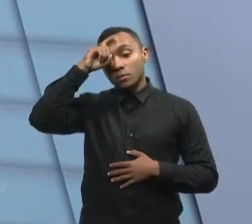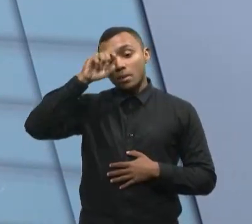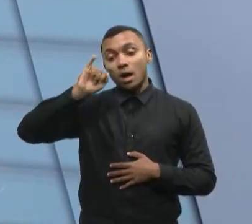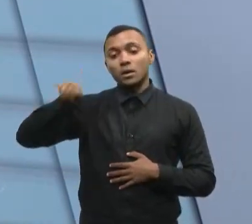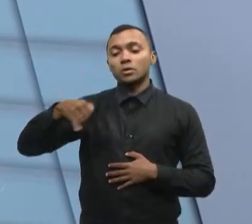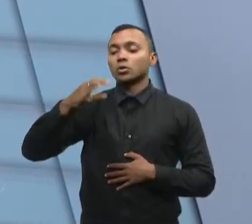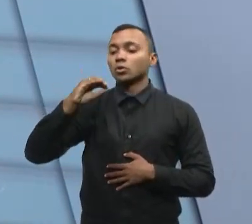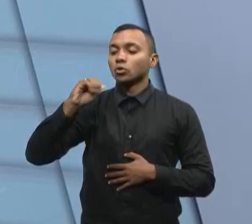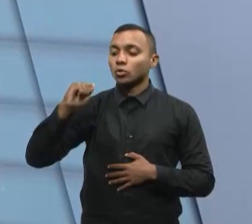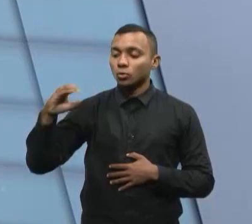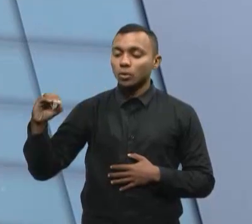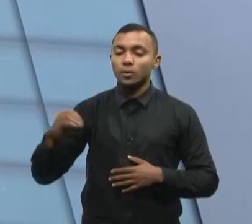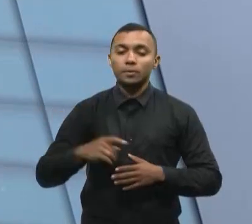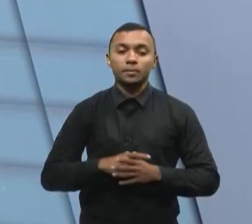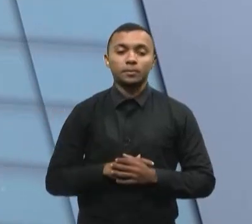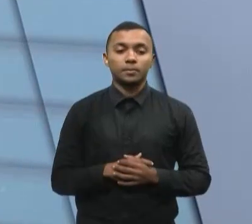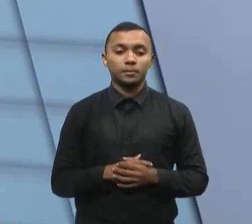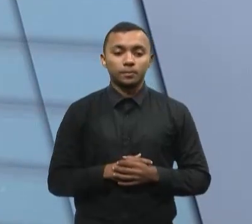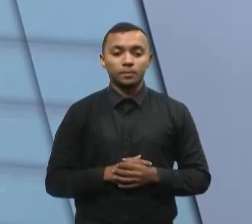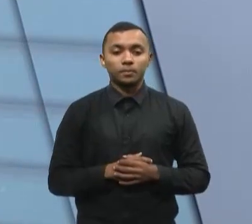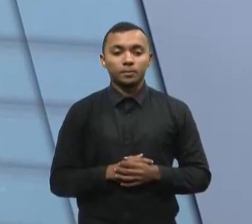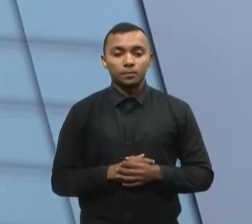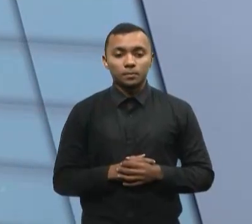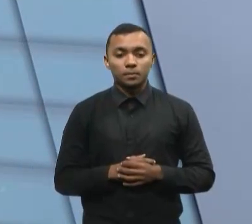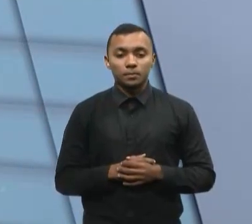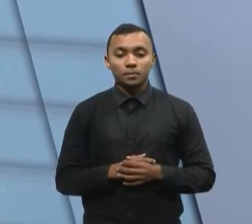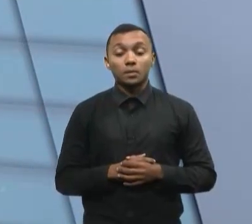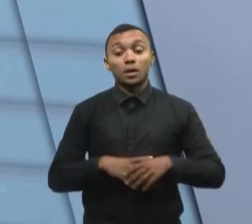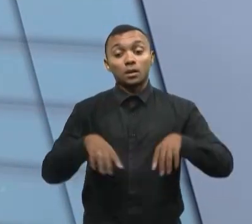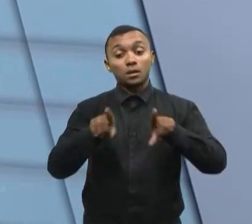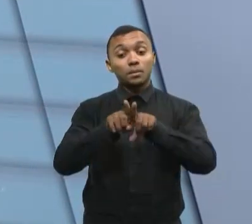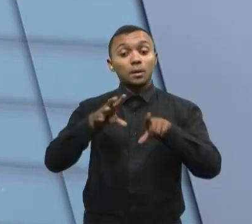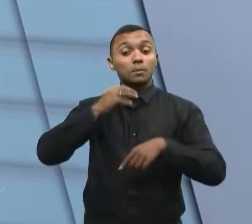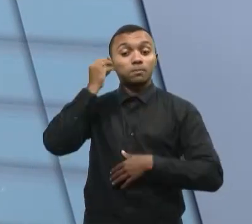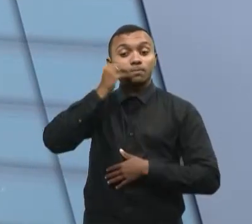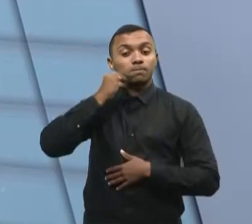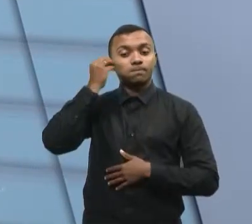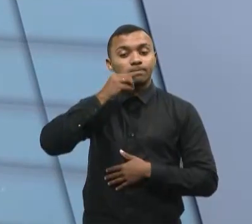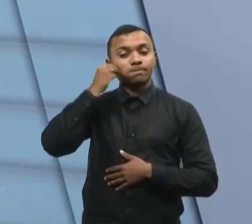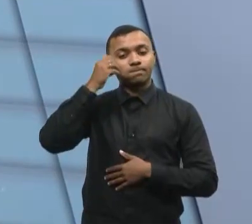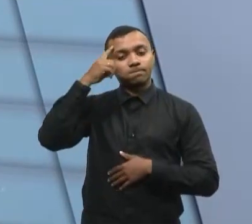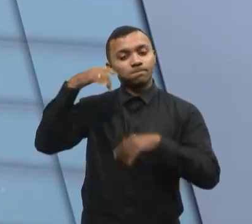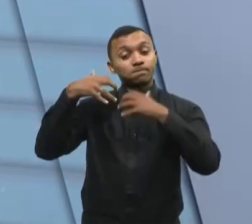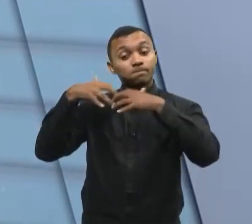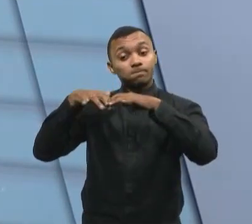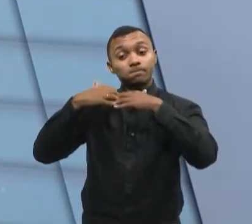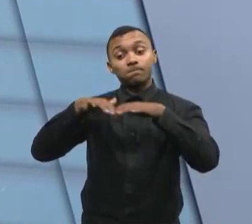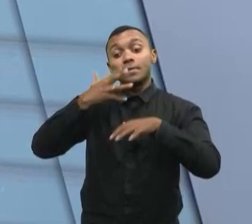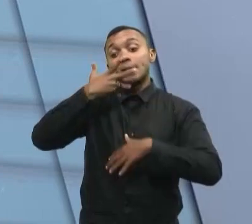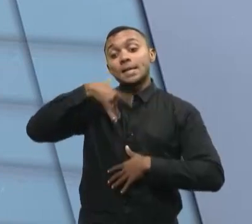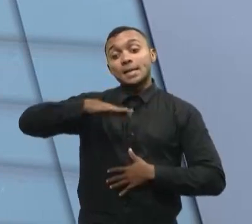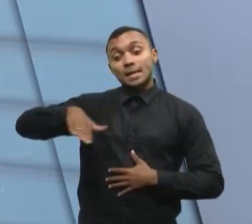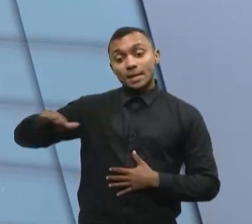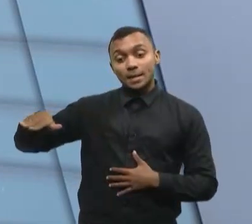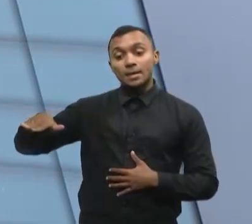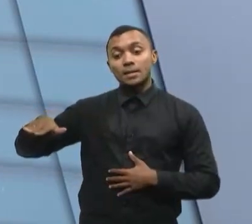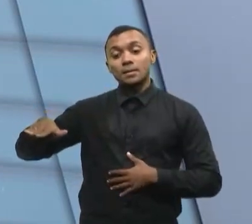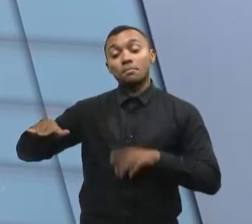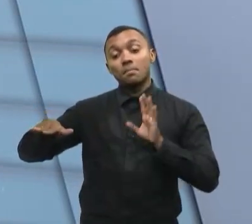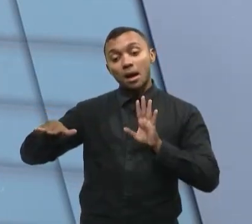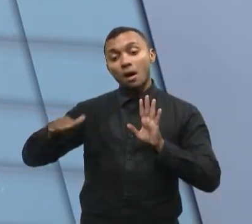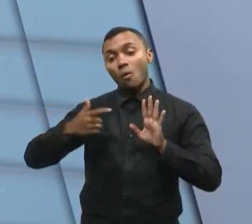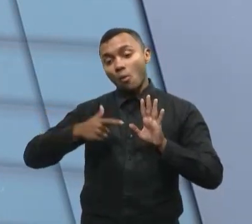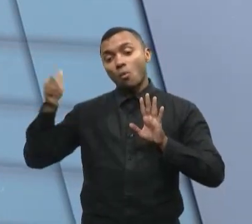Guzmão, Florianópolis. Ele tem também residência em neurologia pediátrica, só que em Ribeirão